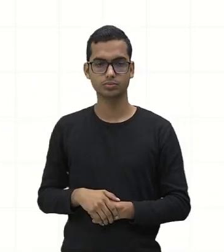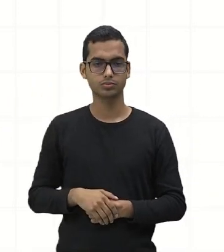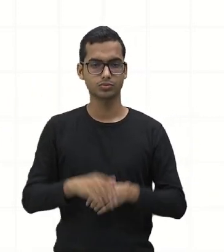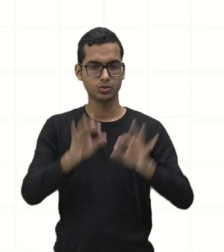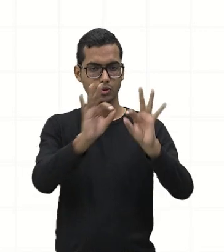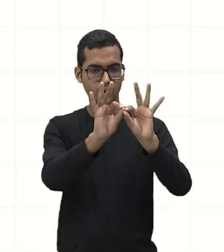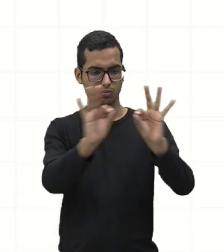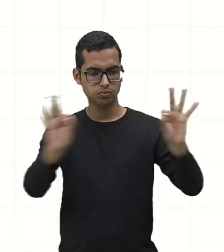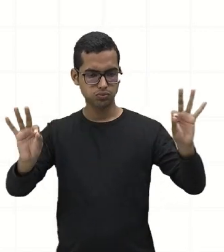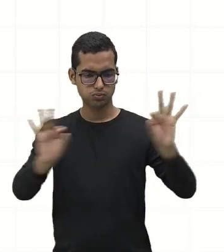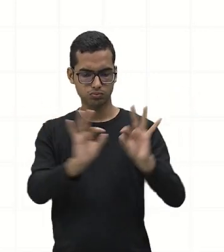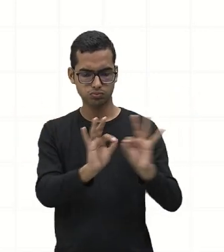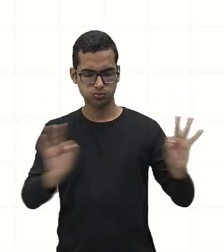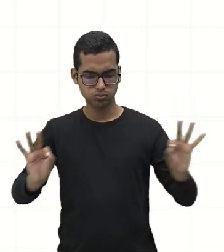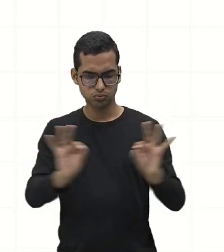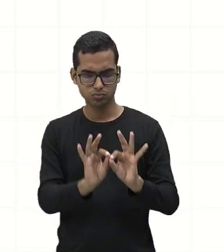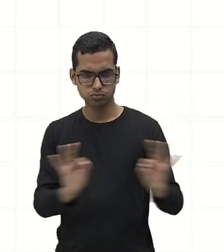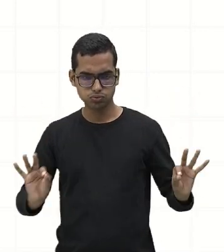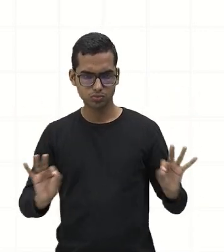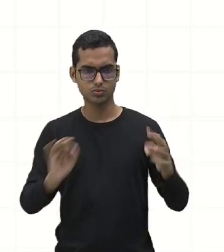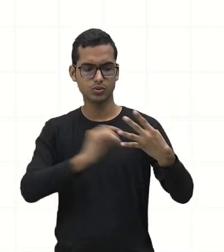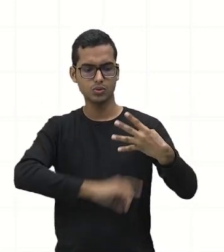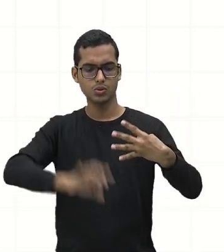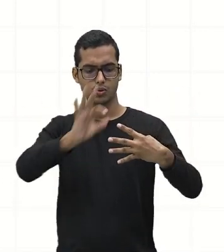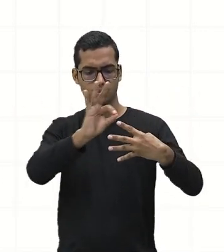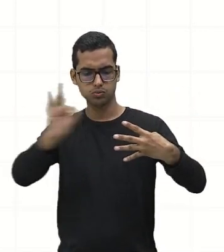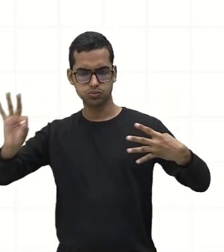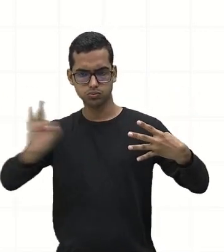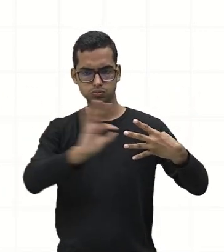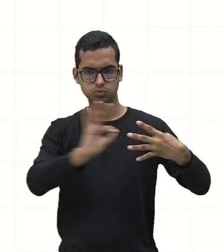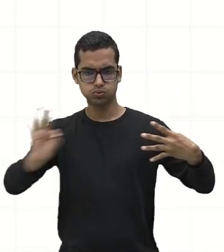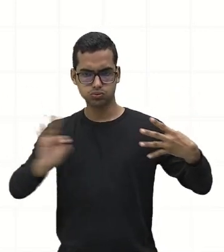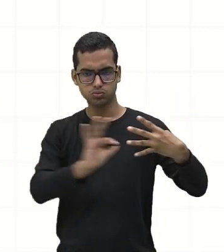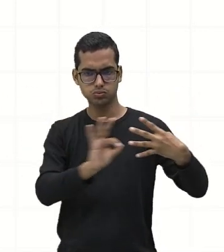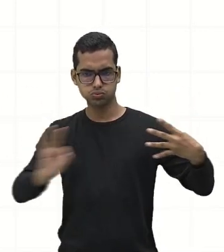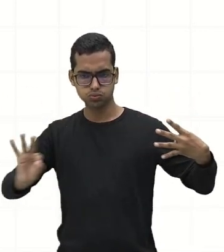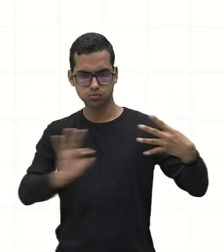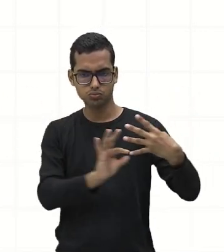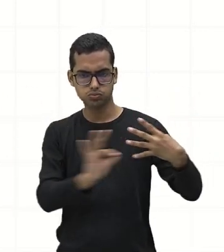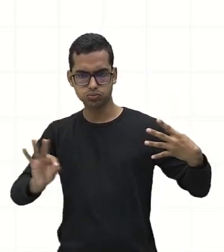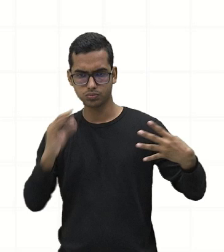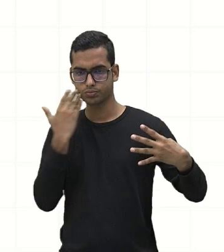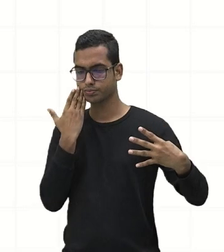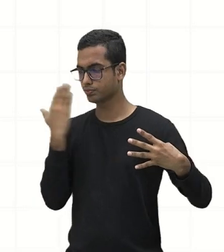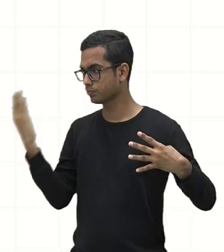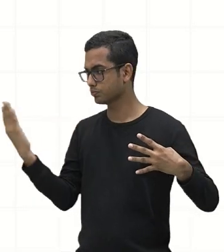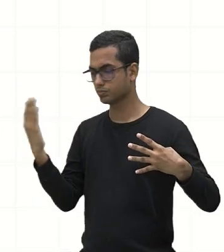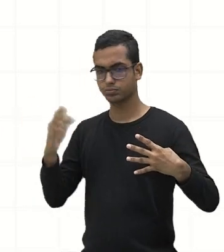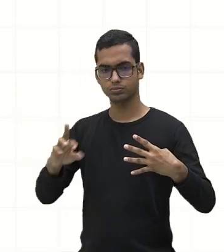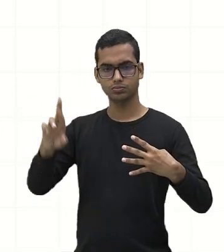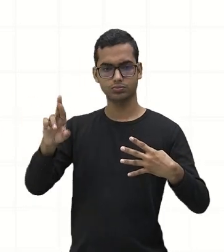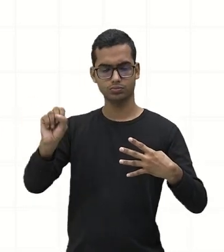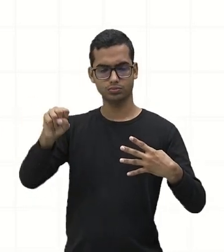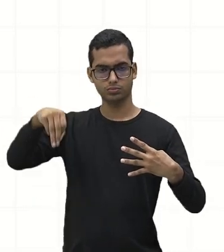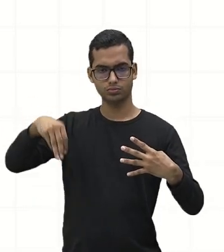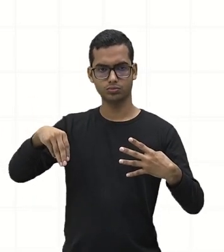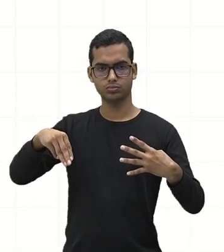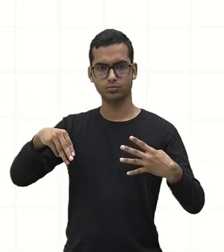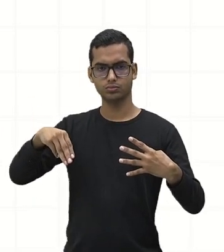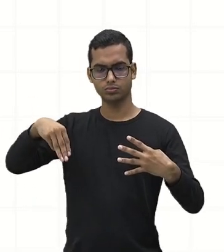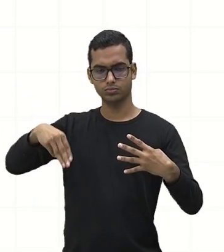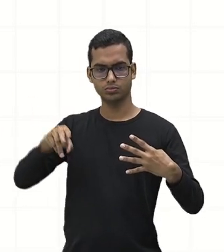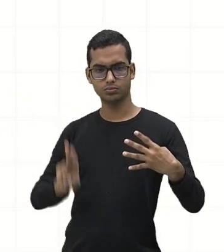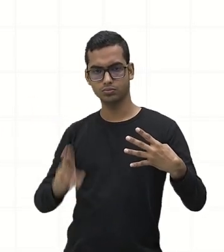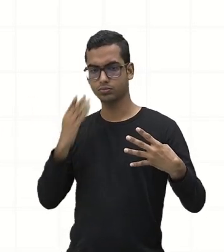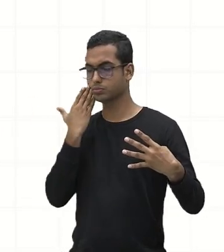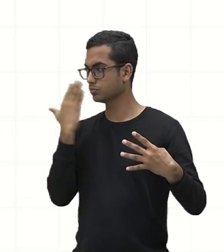S, meu M e meu U, beleza? Então aqui é o meu fecho de retas paralelas. Voltando lá na nossa